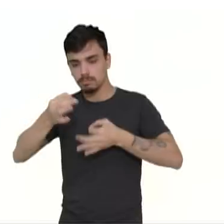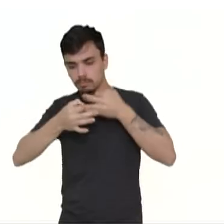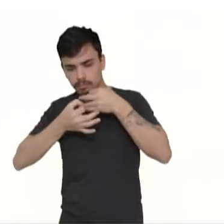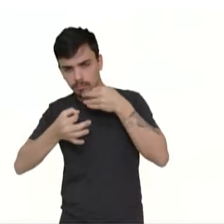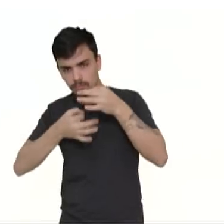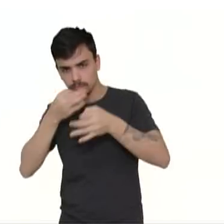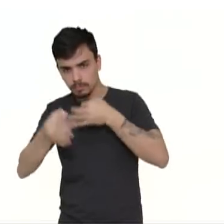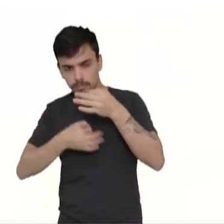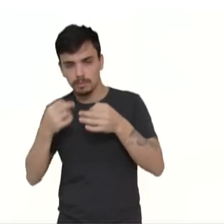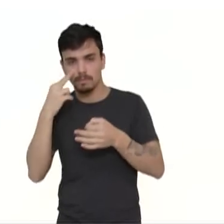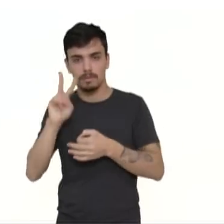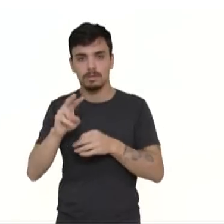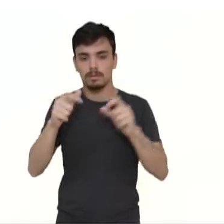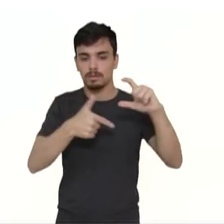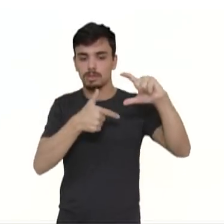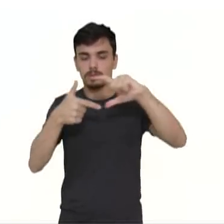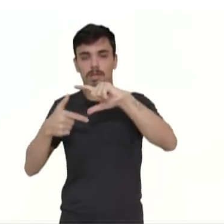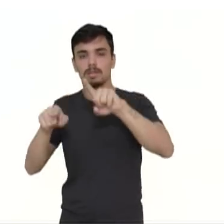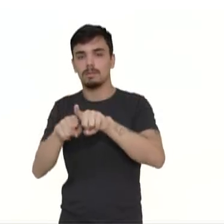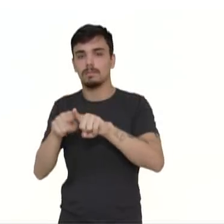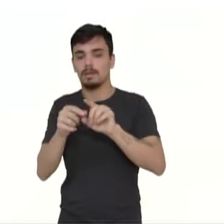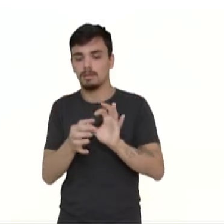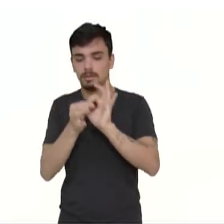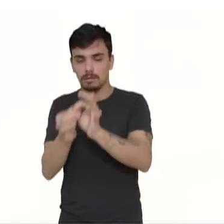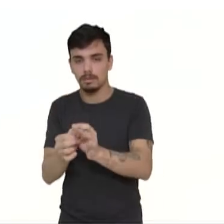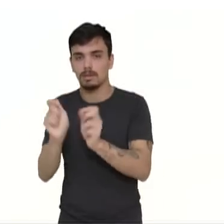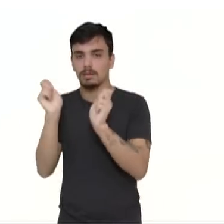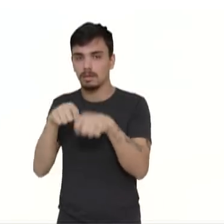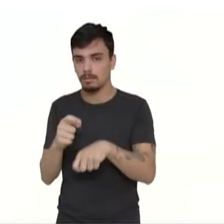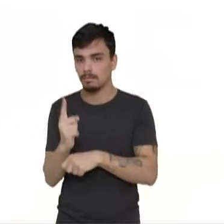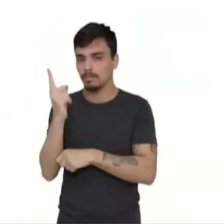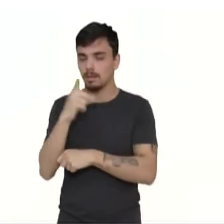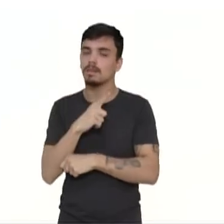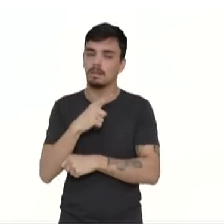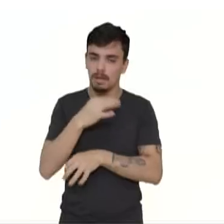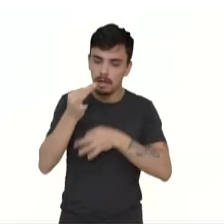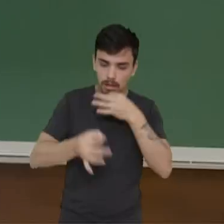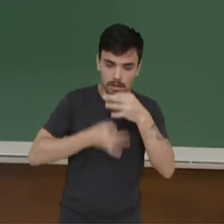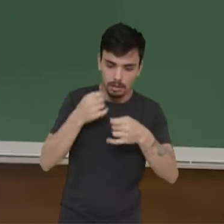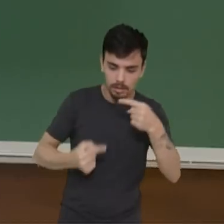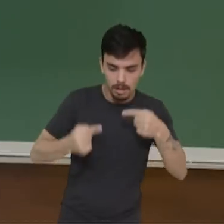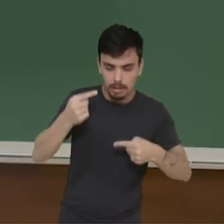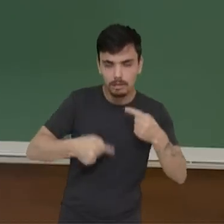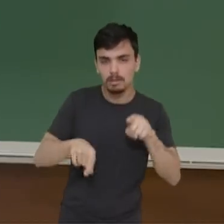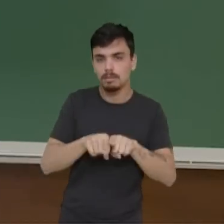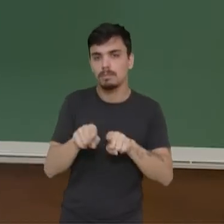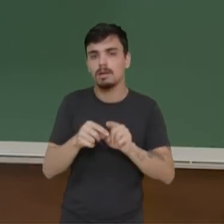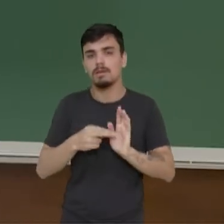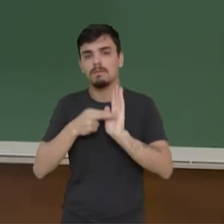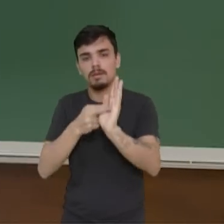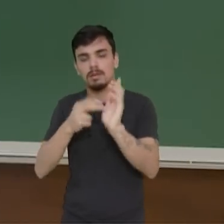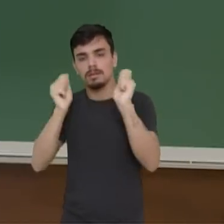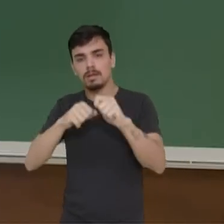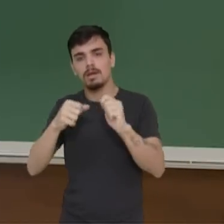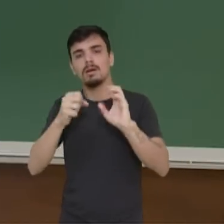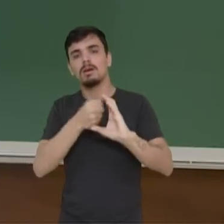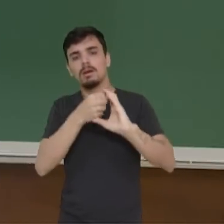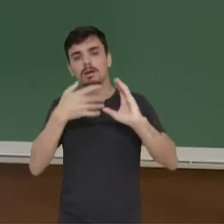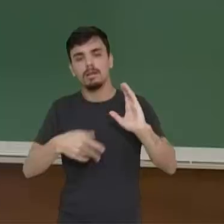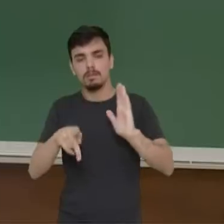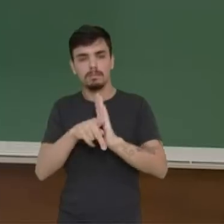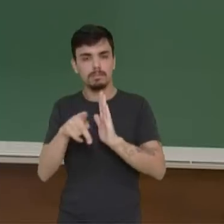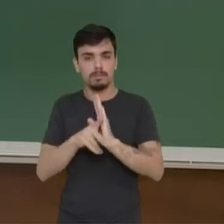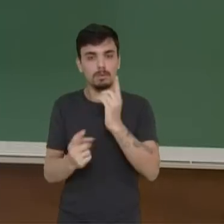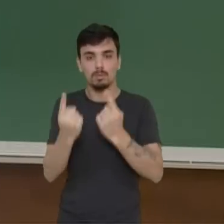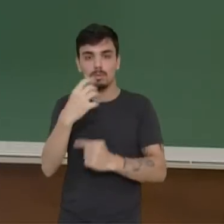essa charge e classificá-la. Né? Então foi feita uma crítica referente a essa charge e a gente vai ter que classificar que tipo de crítica é